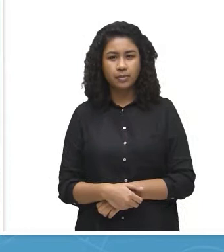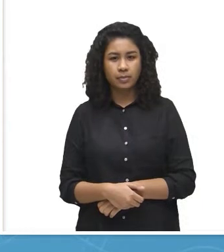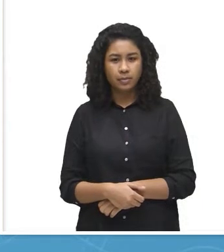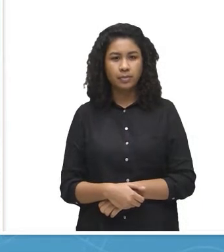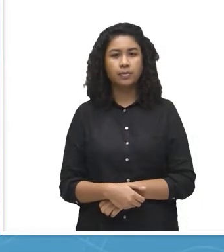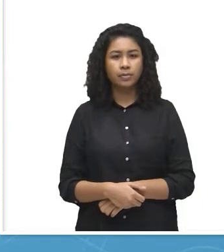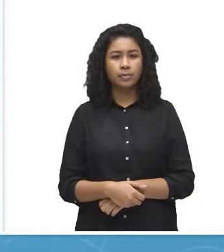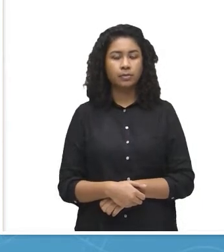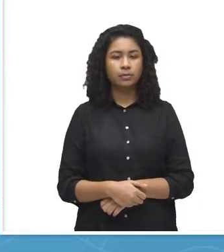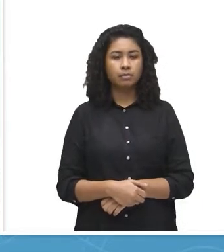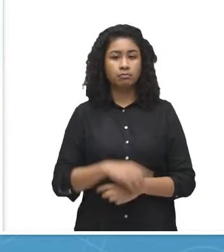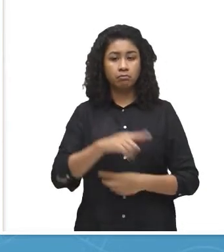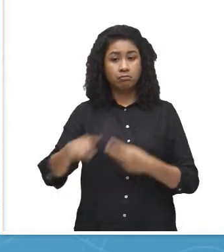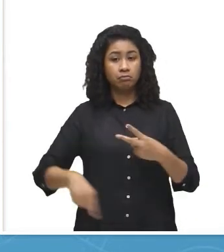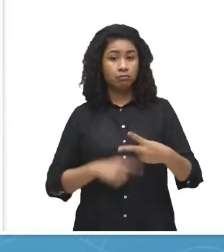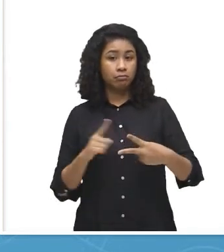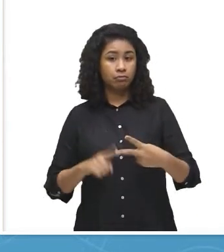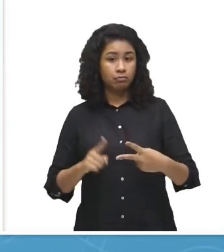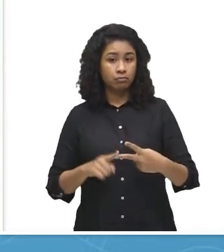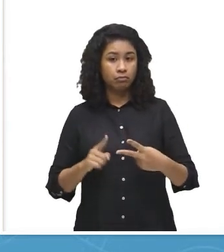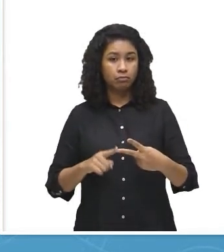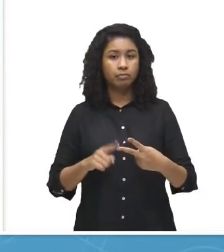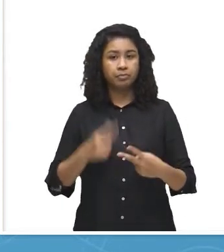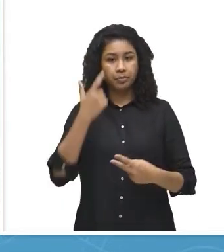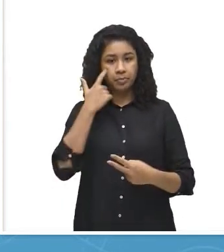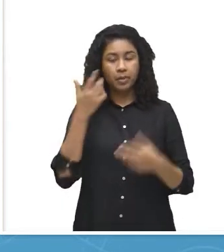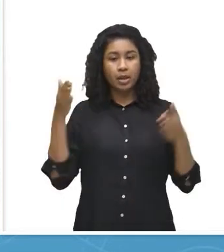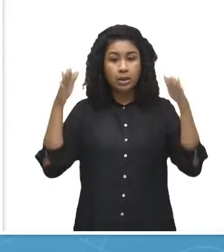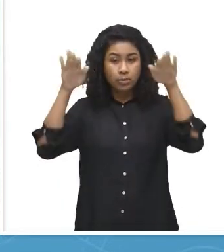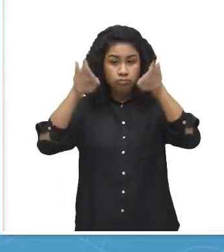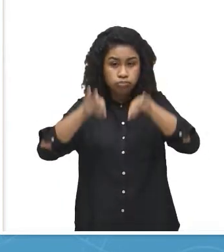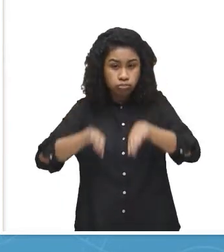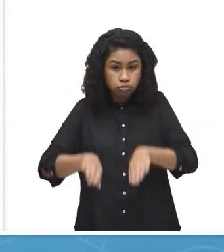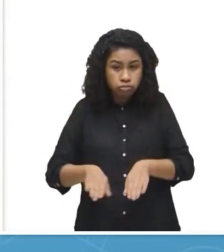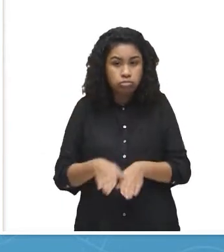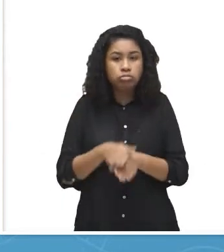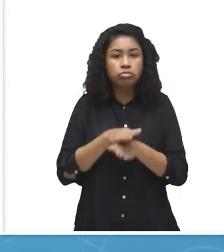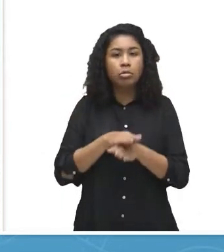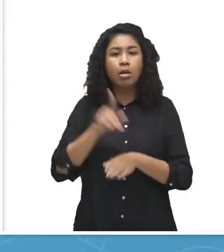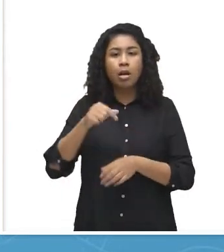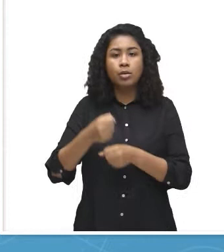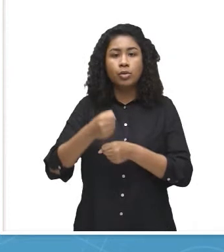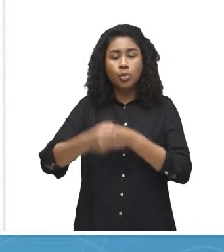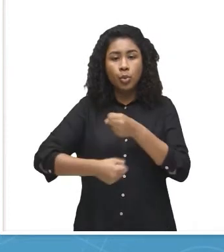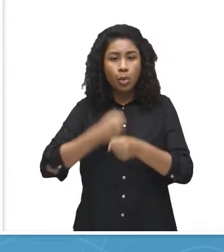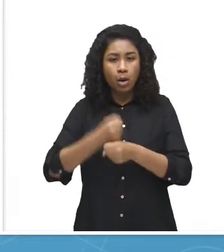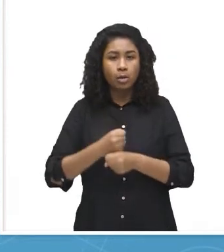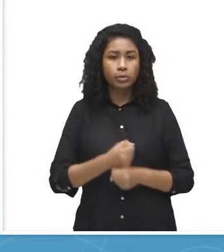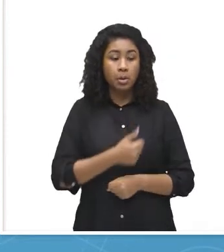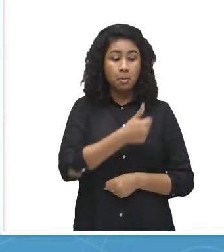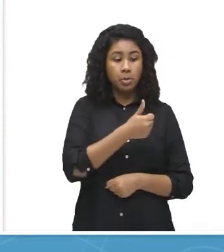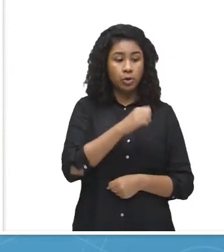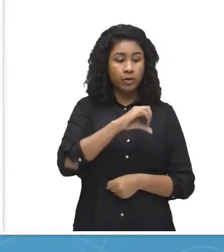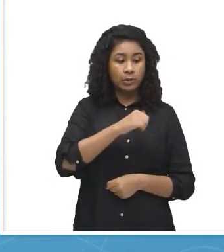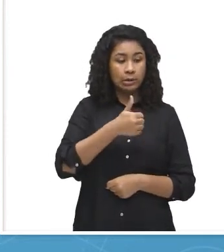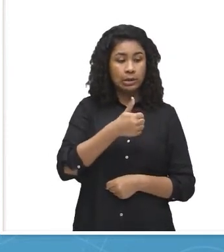Segunda fase, a Guerra de Trincheiras, que vai do ano de 1915 até o ano de